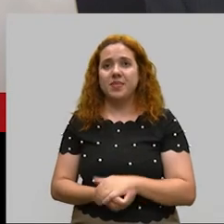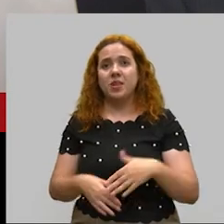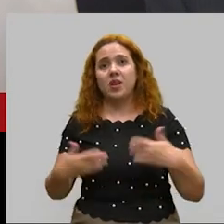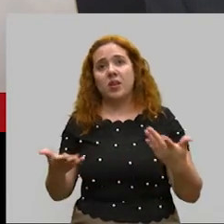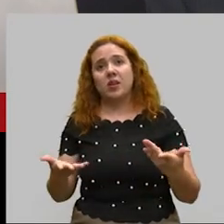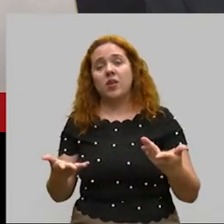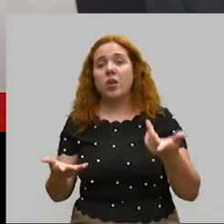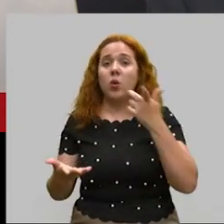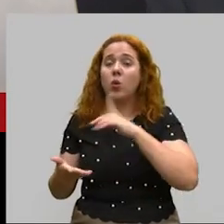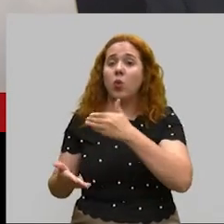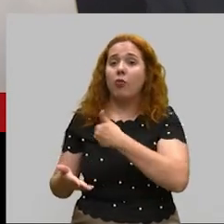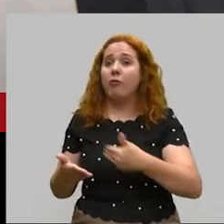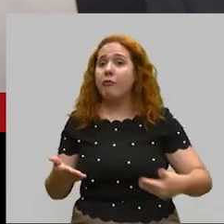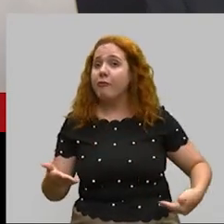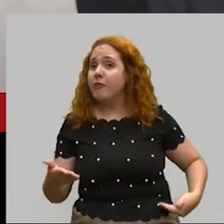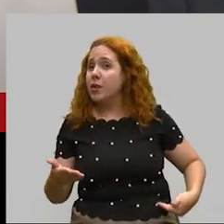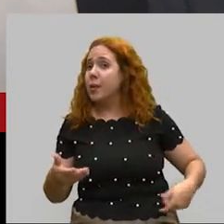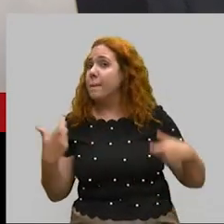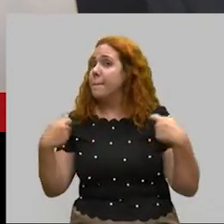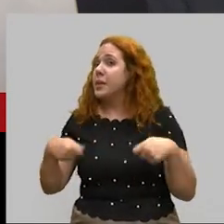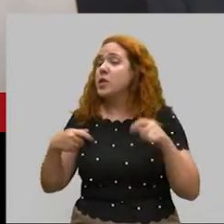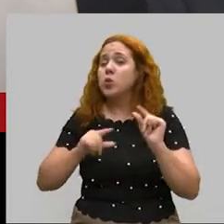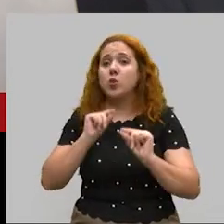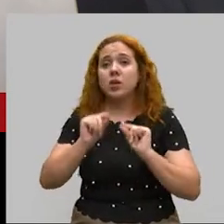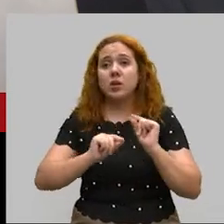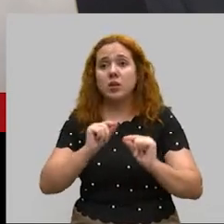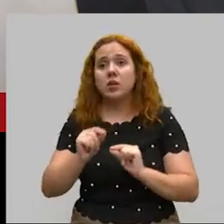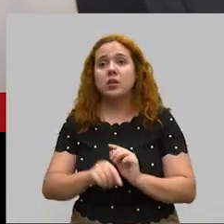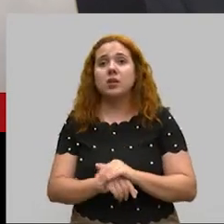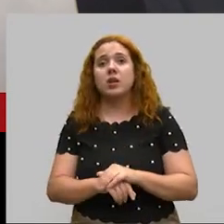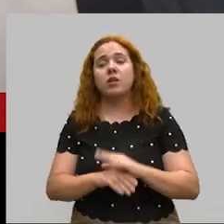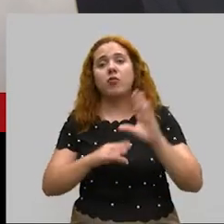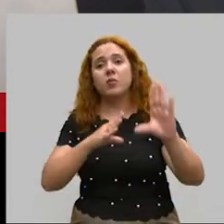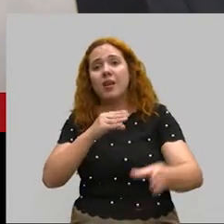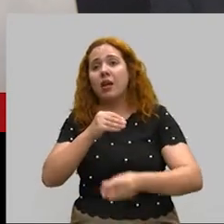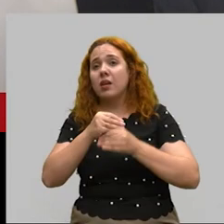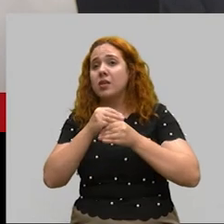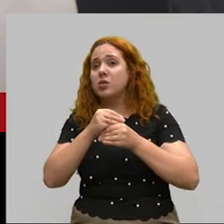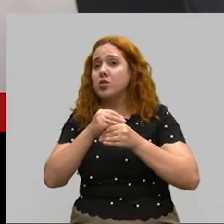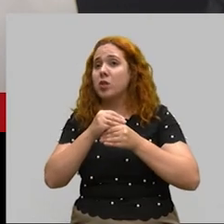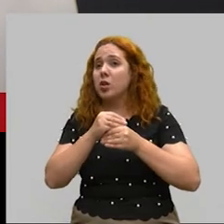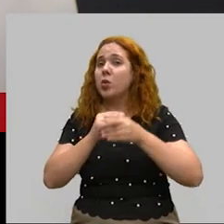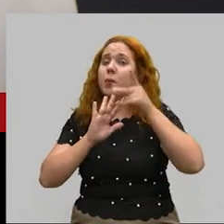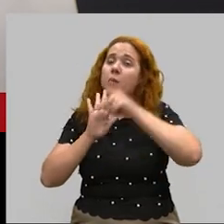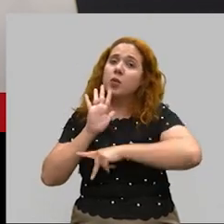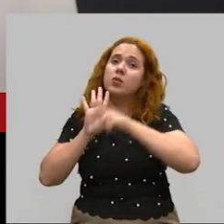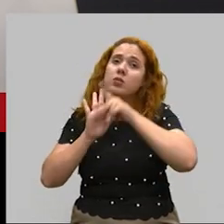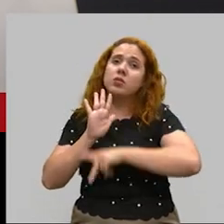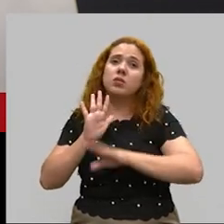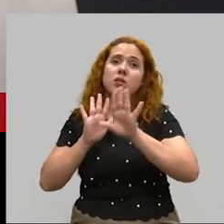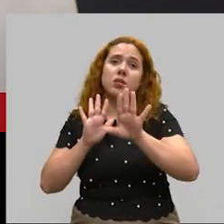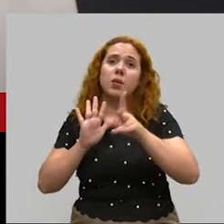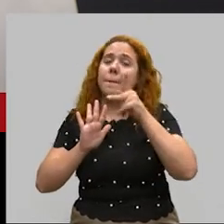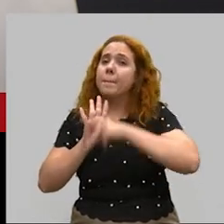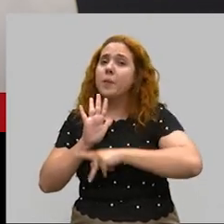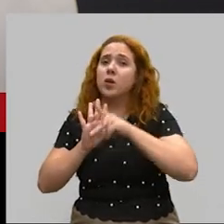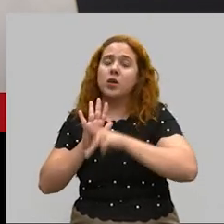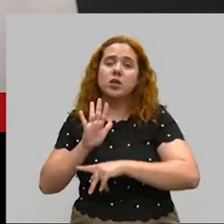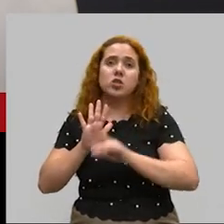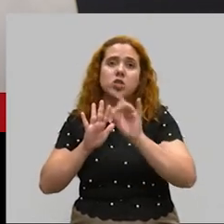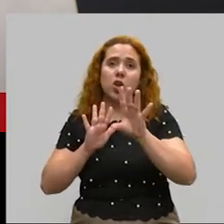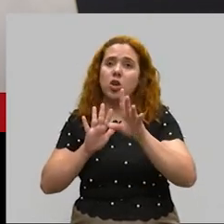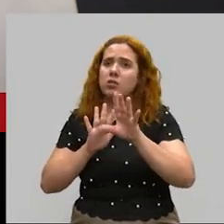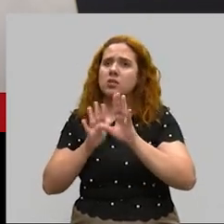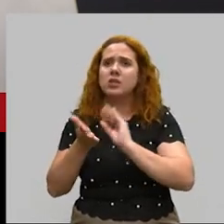o governo vai nos dizer o que que precisa fazer nós vamos acrescentar no projeto de lei Mas eu não vou só propor diligência para a